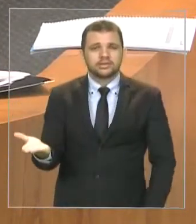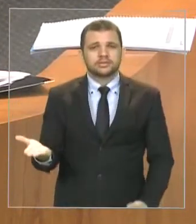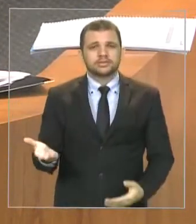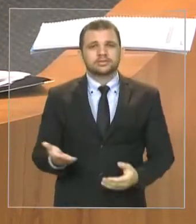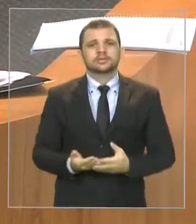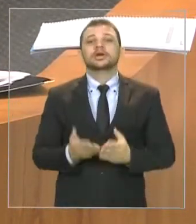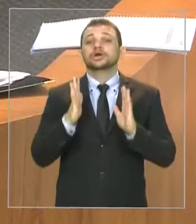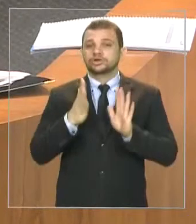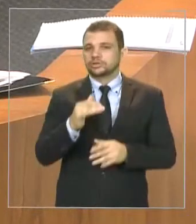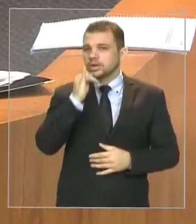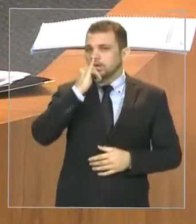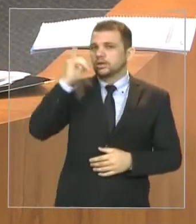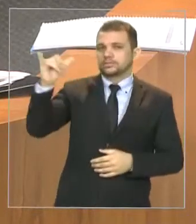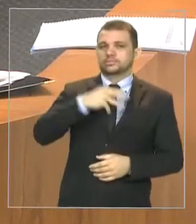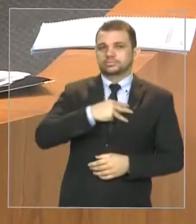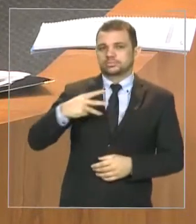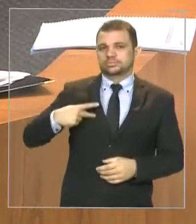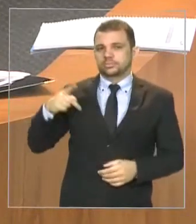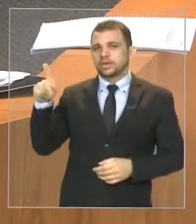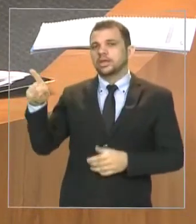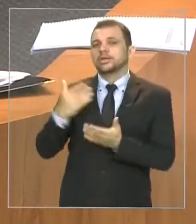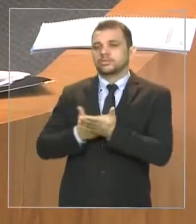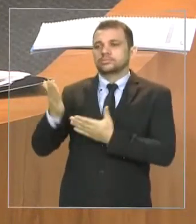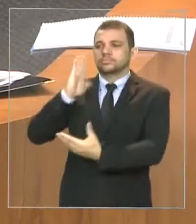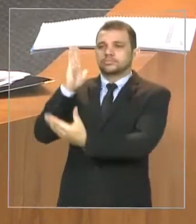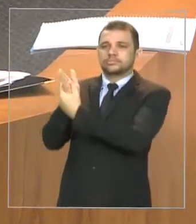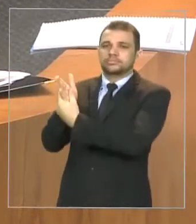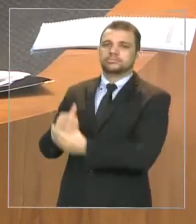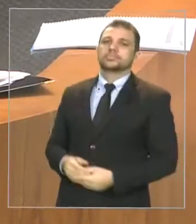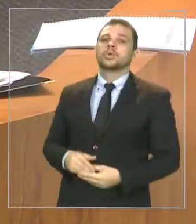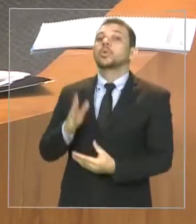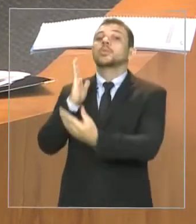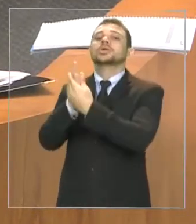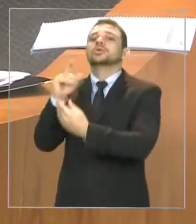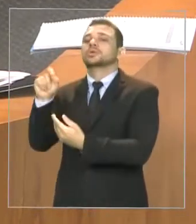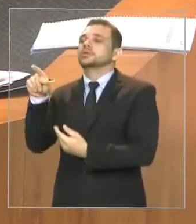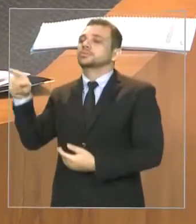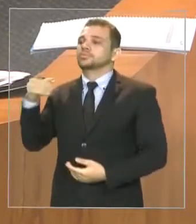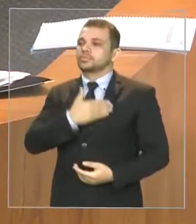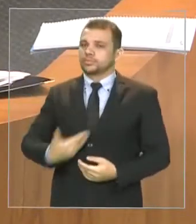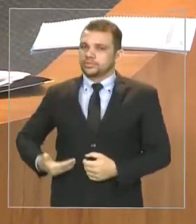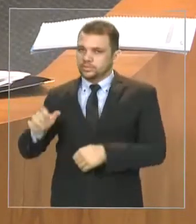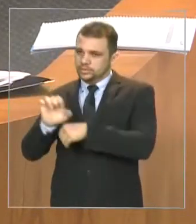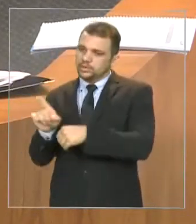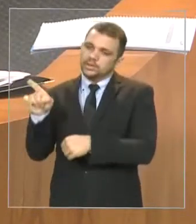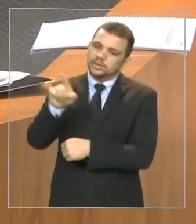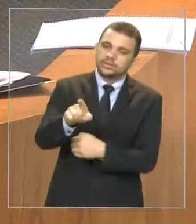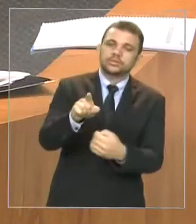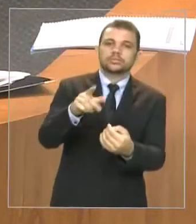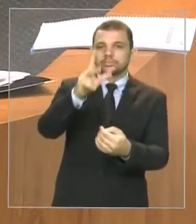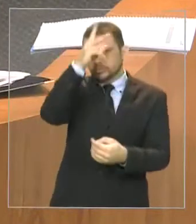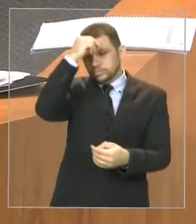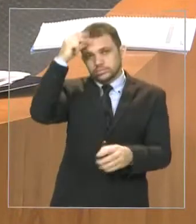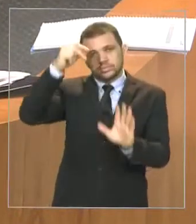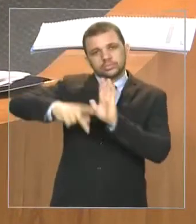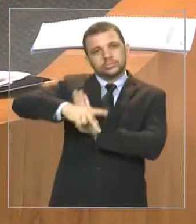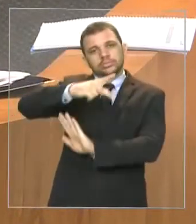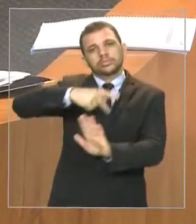pública. E cita como réu o governo do estado e o município, para que reformem a escola. E mais ainda, tem